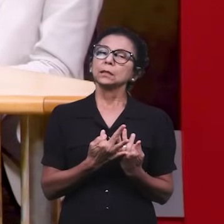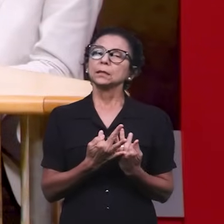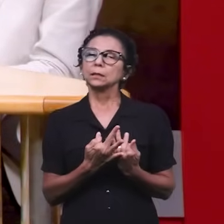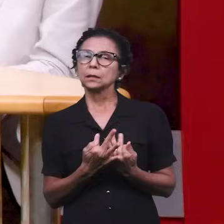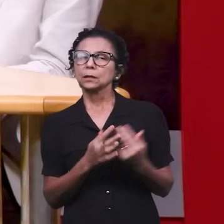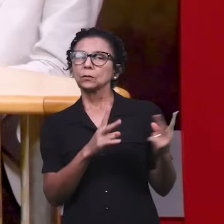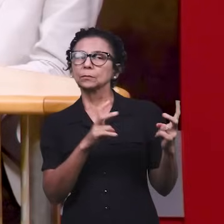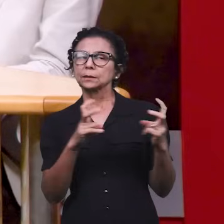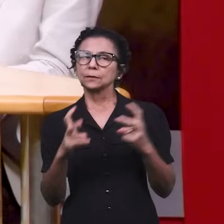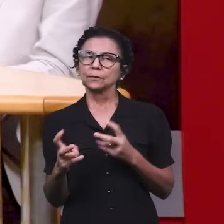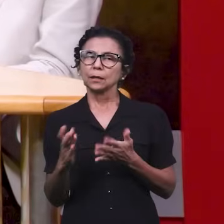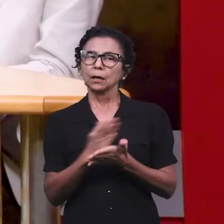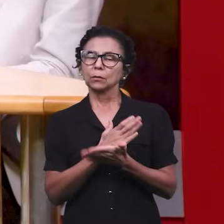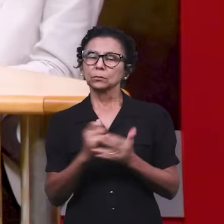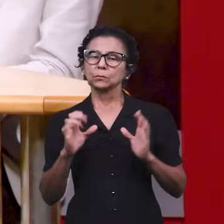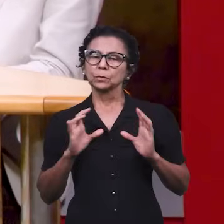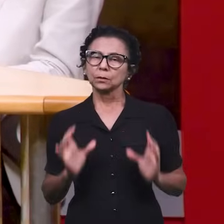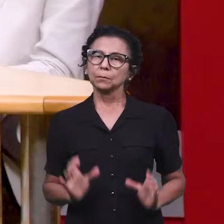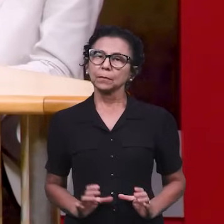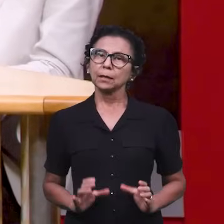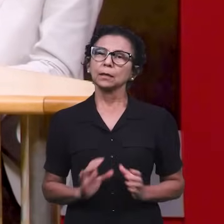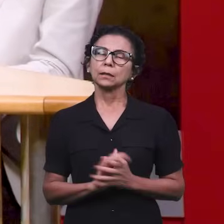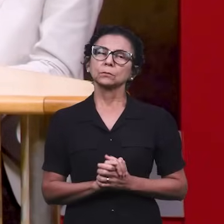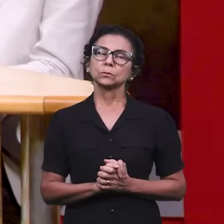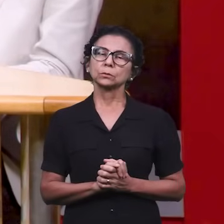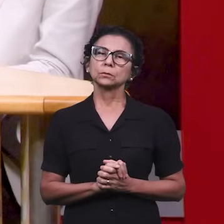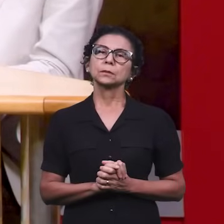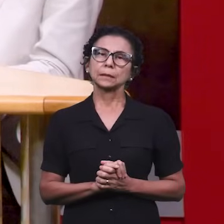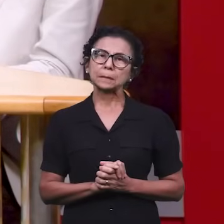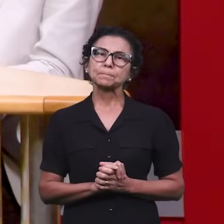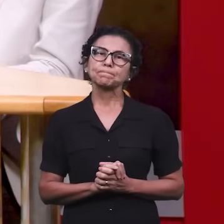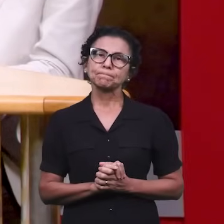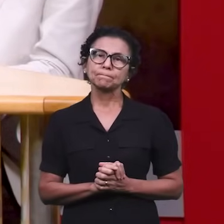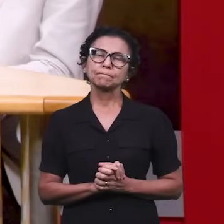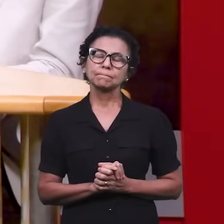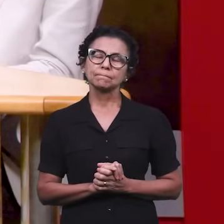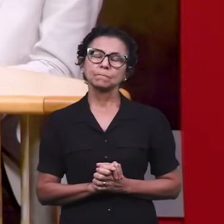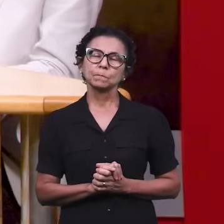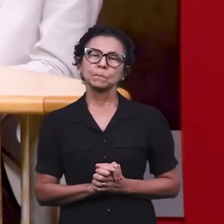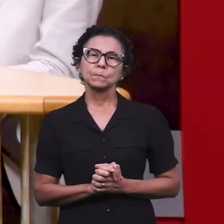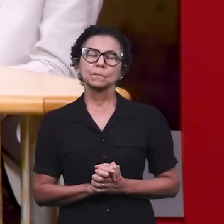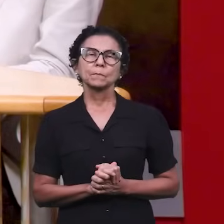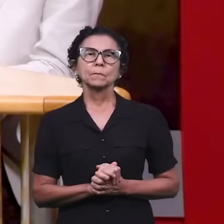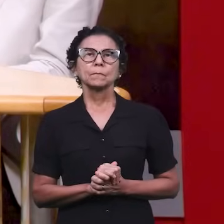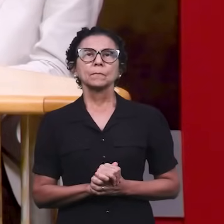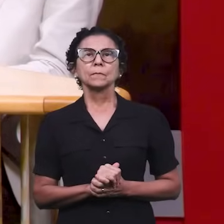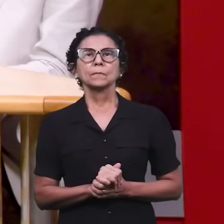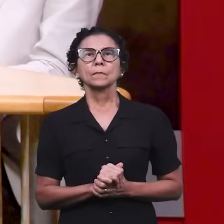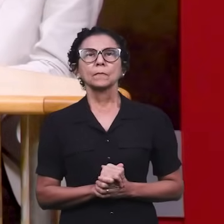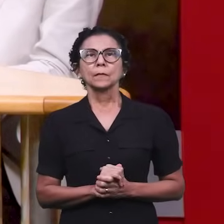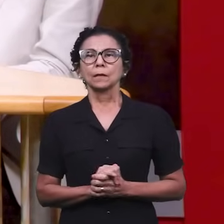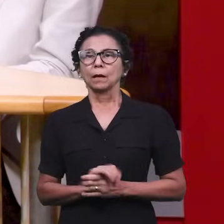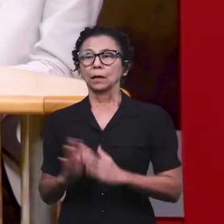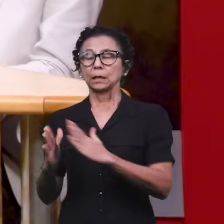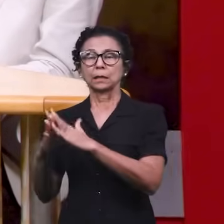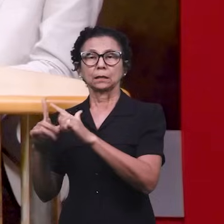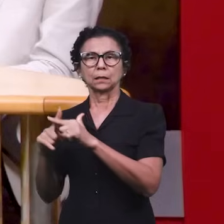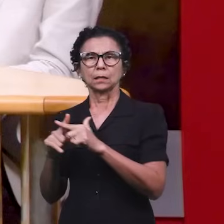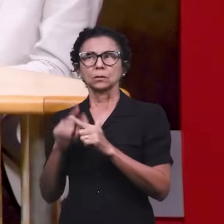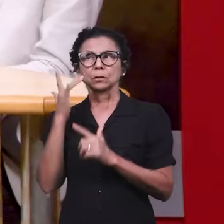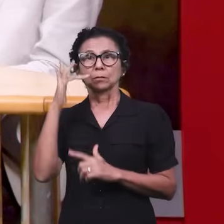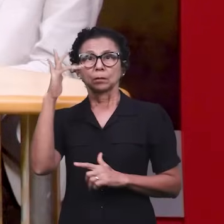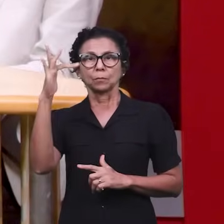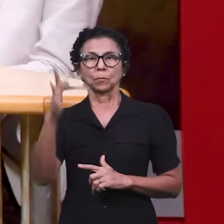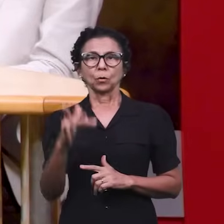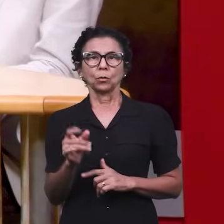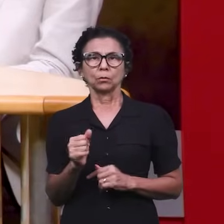nossa casa. Não é? Verdade. Às vezes a gente tem um temor dentro da igreja, né? Às vezes até não se vestir, não se portar dentro da igreja,